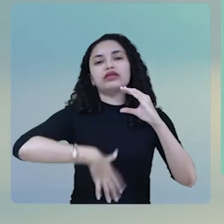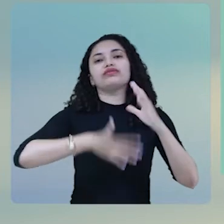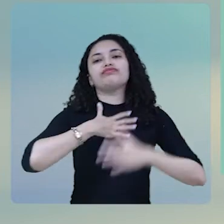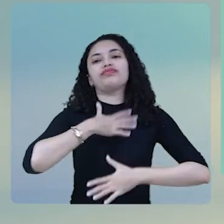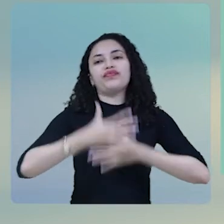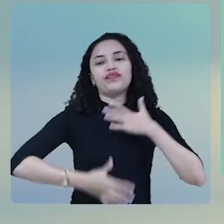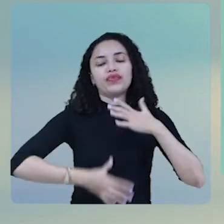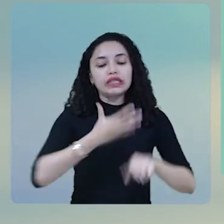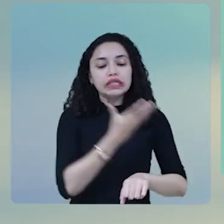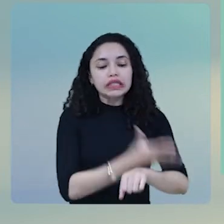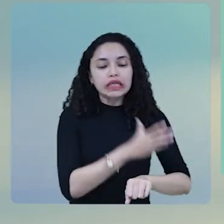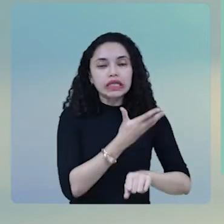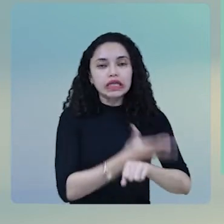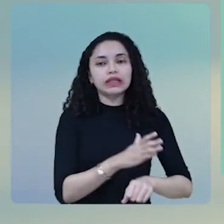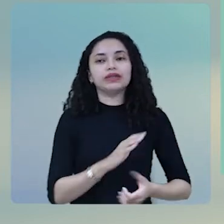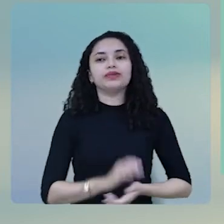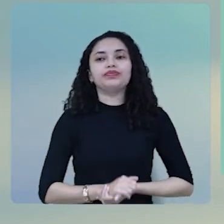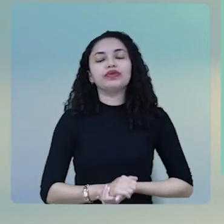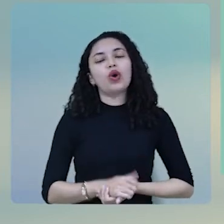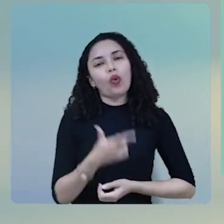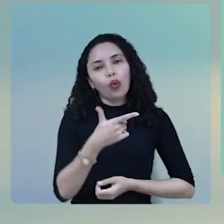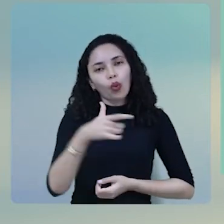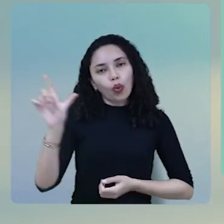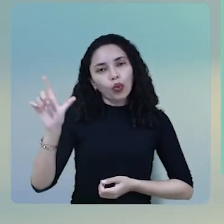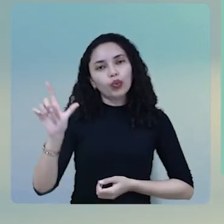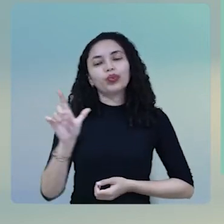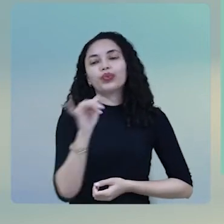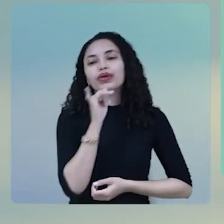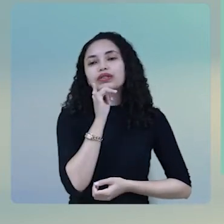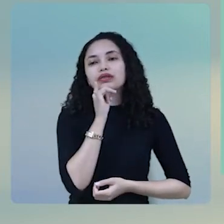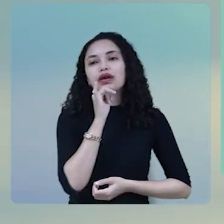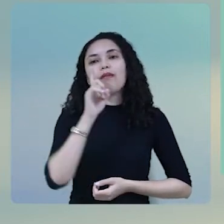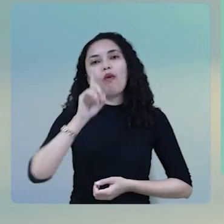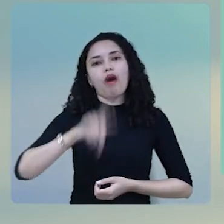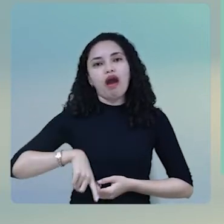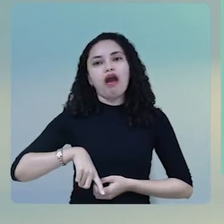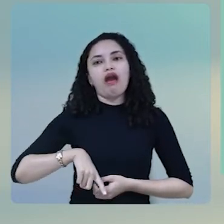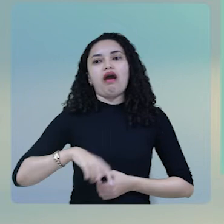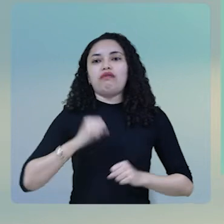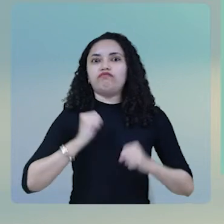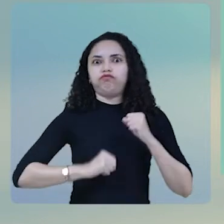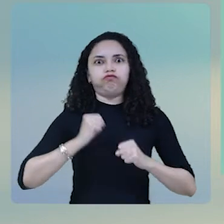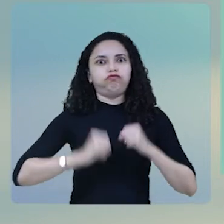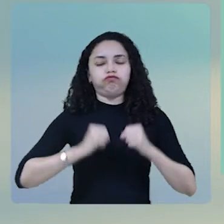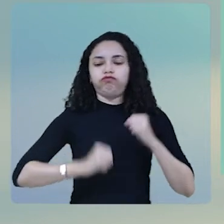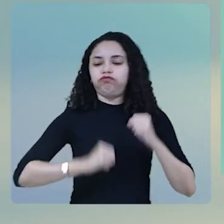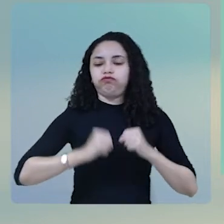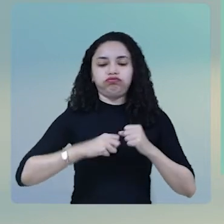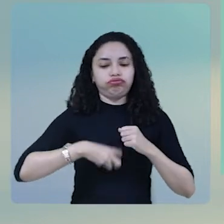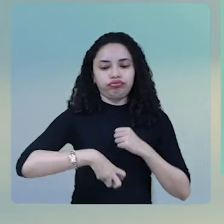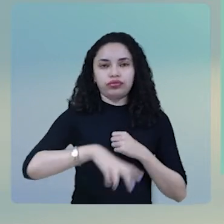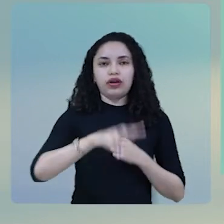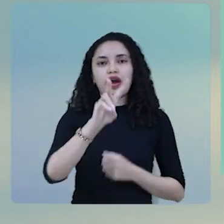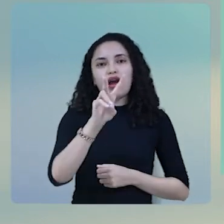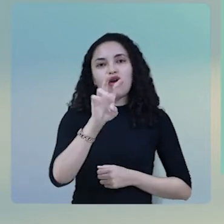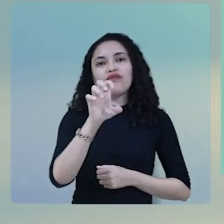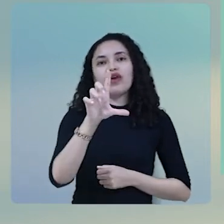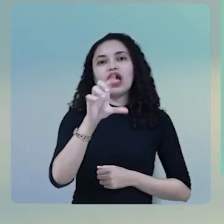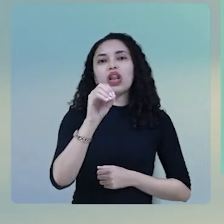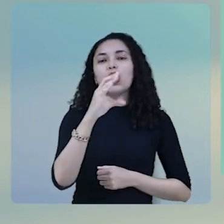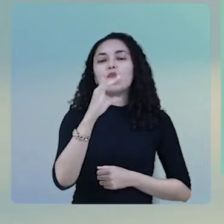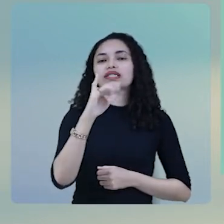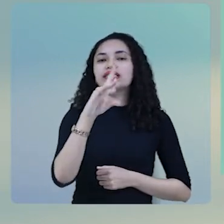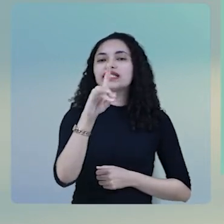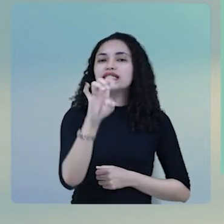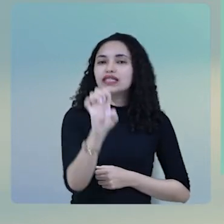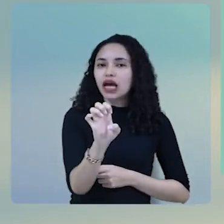física. Outro atributo físico treinável é a nossa velocidade. E o que é a velocidade? É a execução